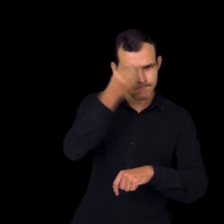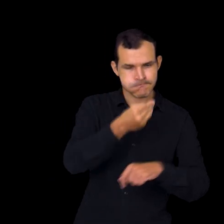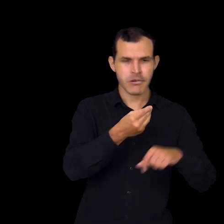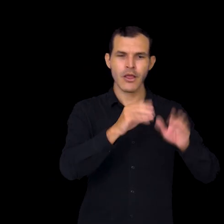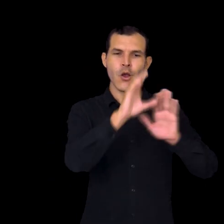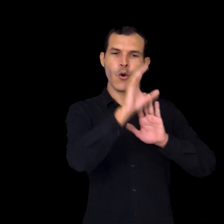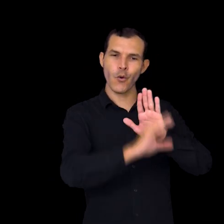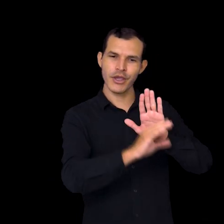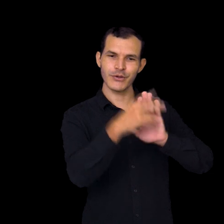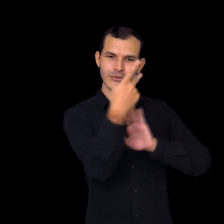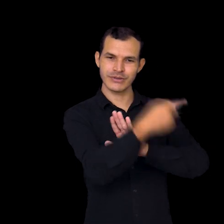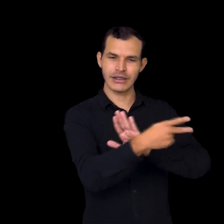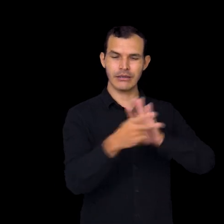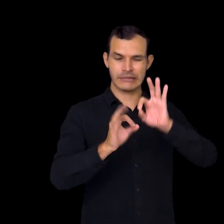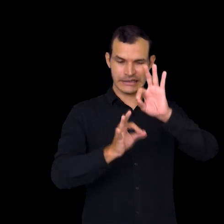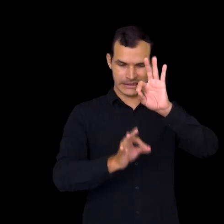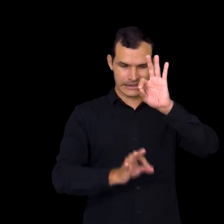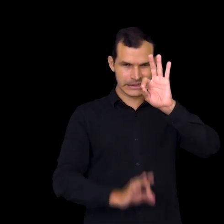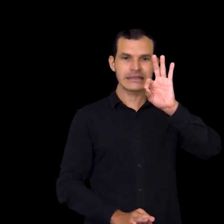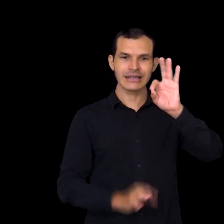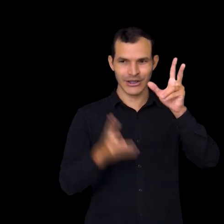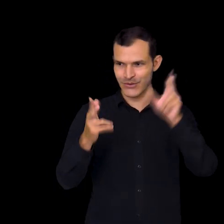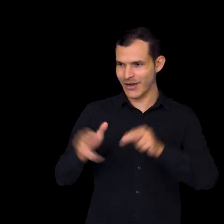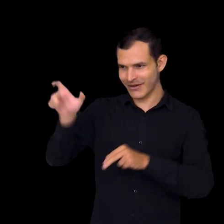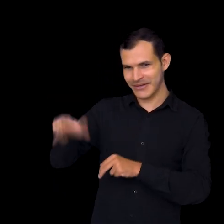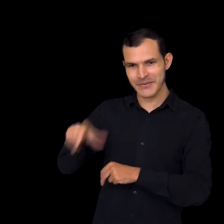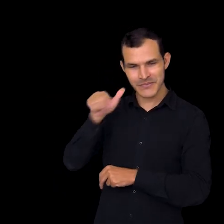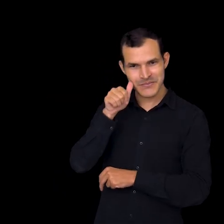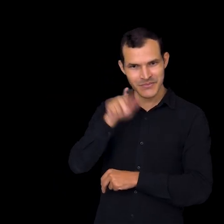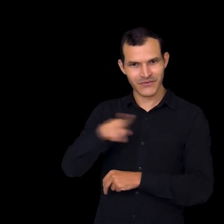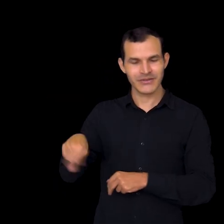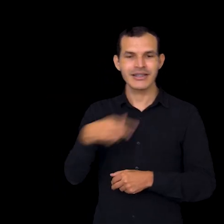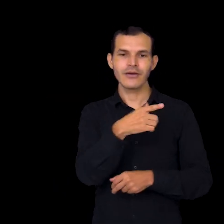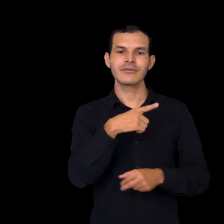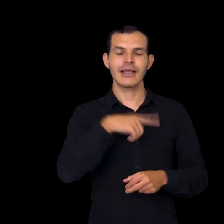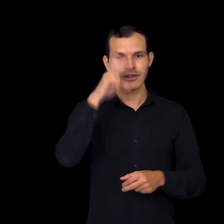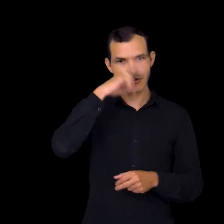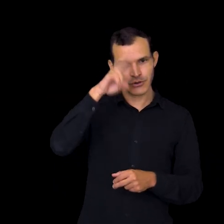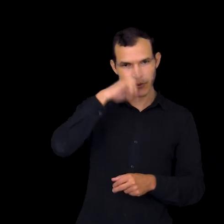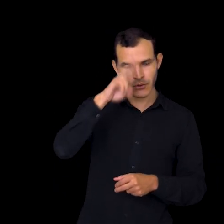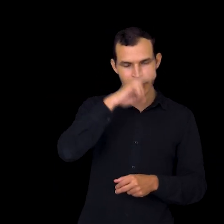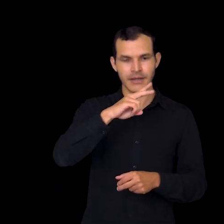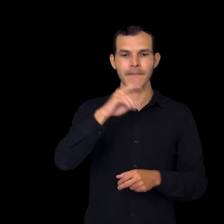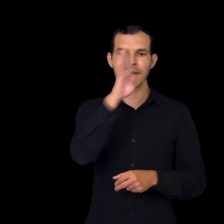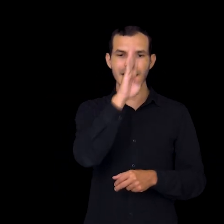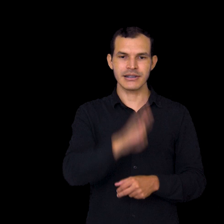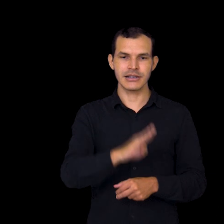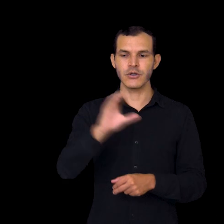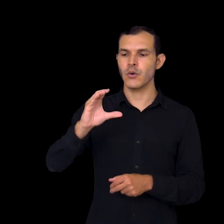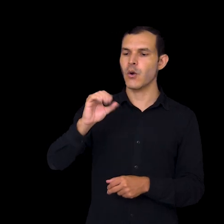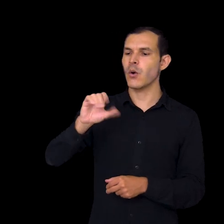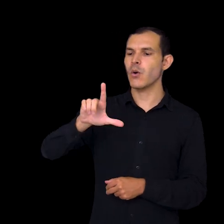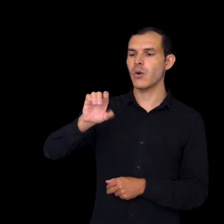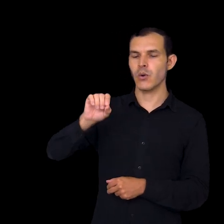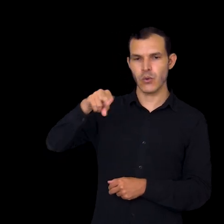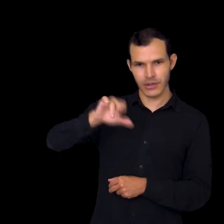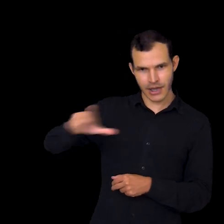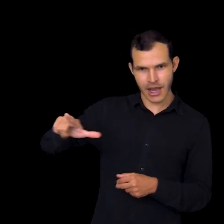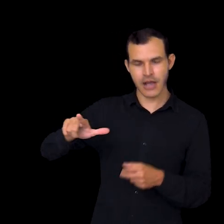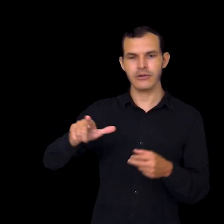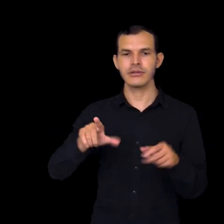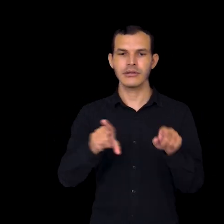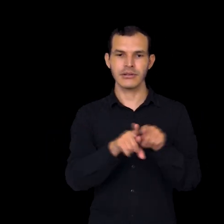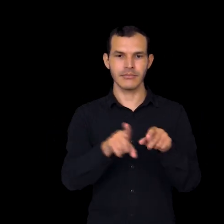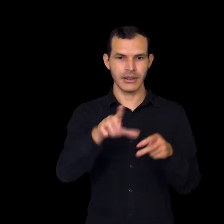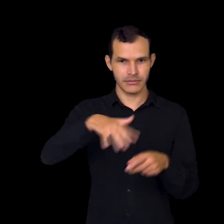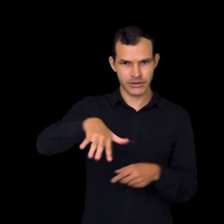tão extenso quanto o da professora. Eu puxei aqui com ênfase na história do Brasil colonial e História Regional e atuou, entre outras